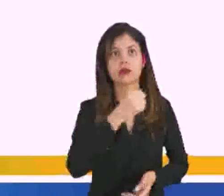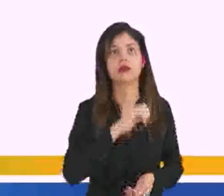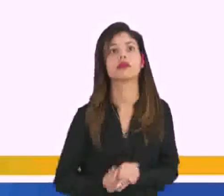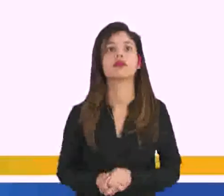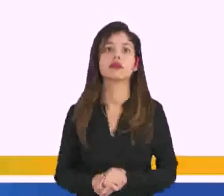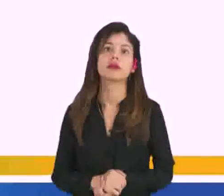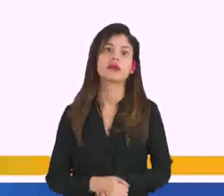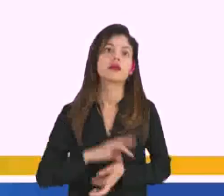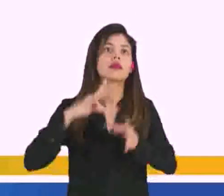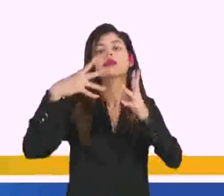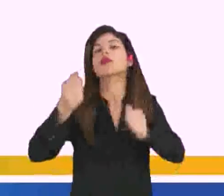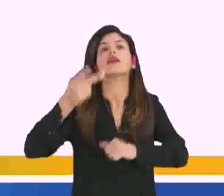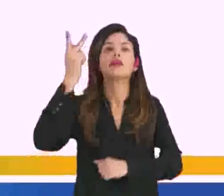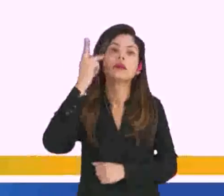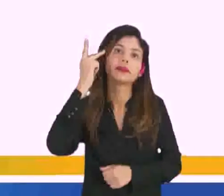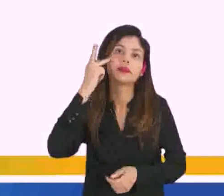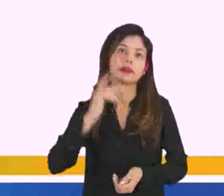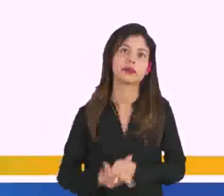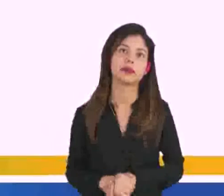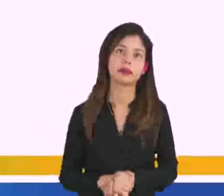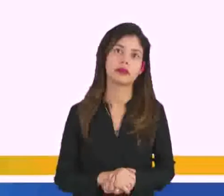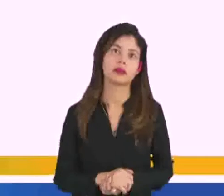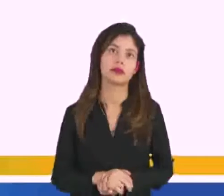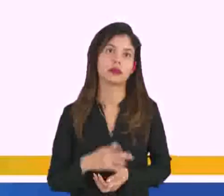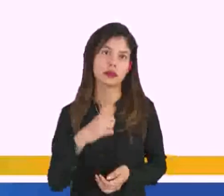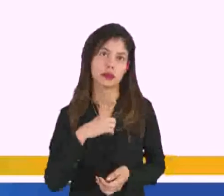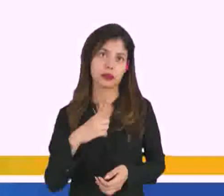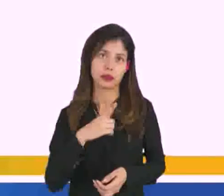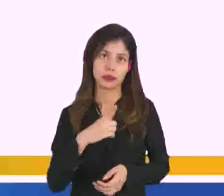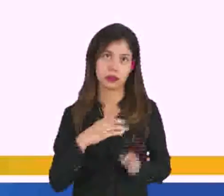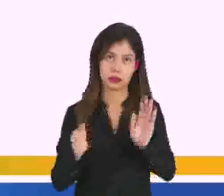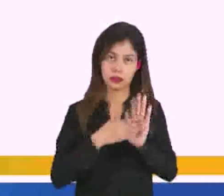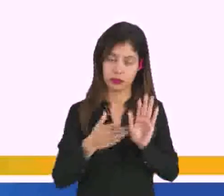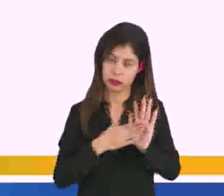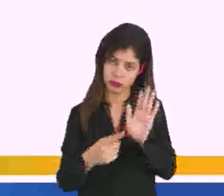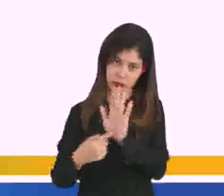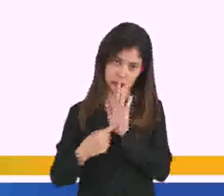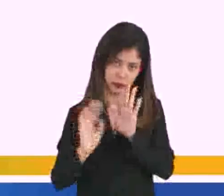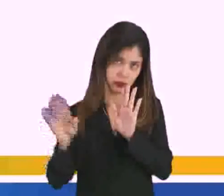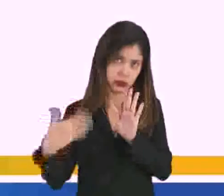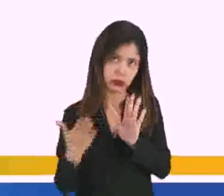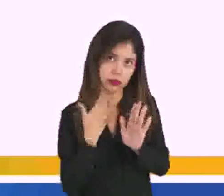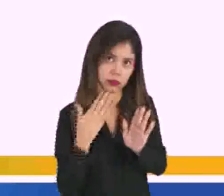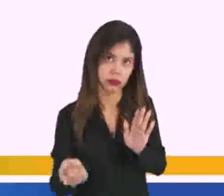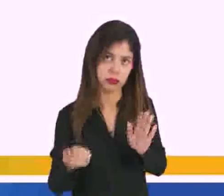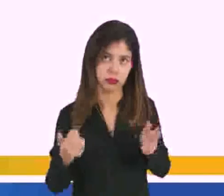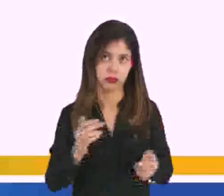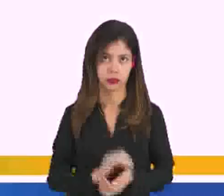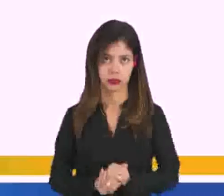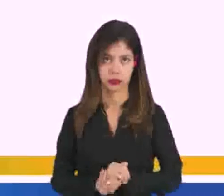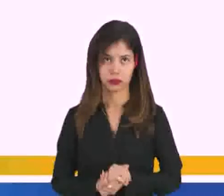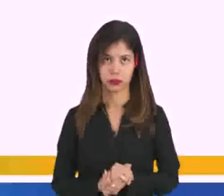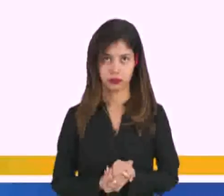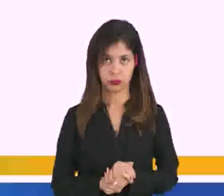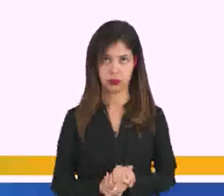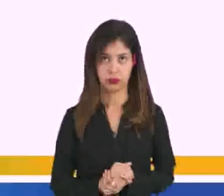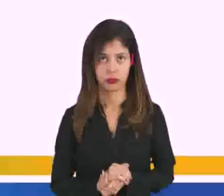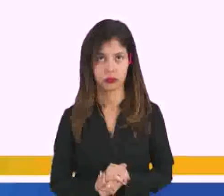mil eleitores, né? Todos do estado de São Paulo, a fim de obter uma estimativa, né, de qual candidato é